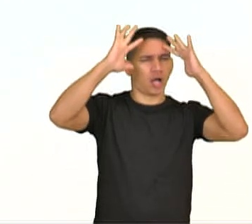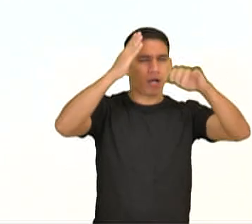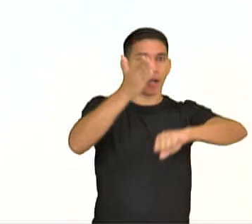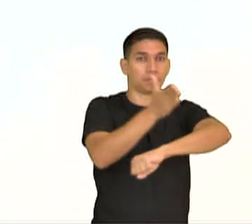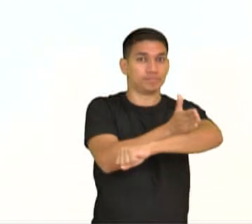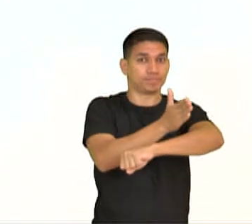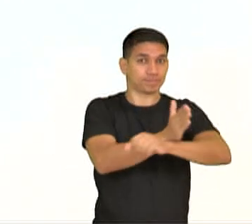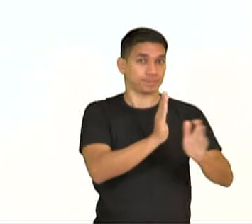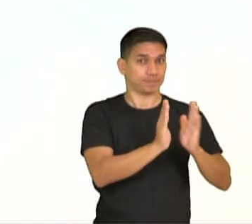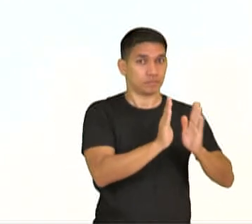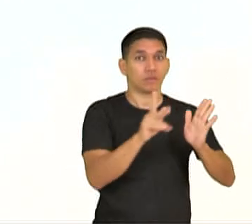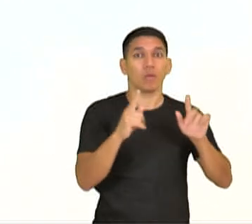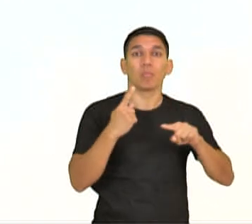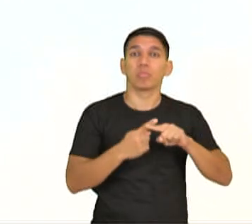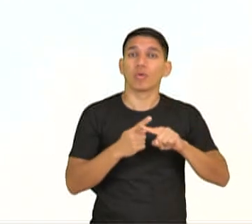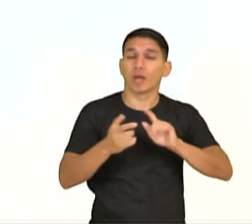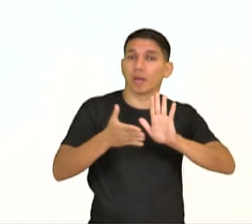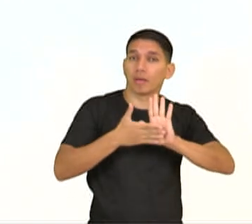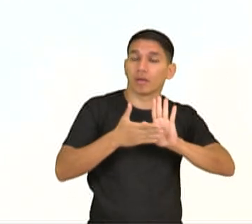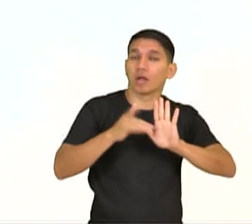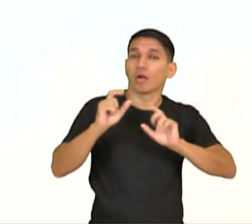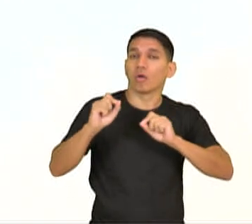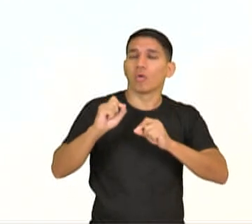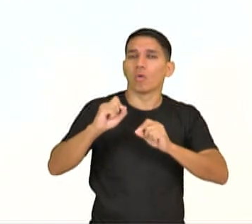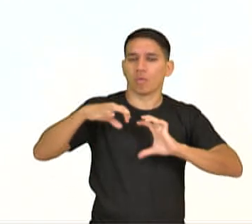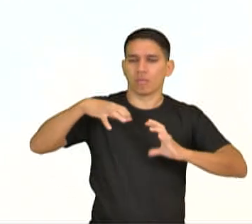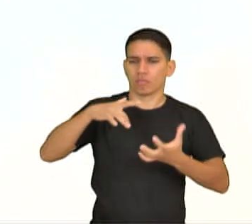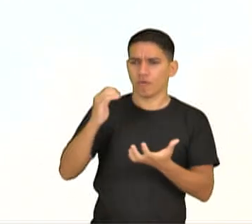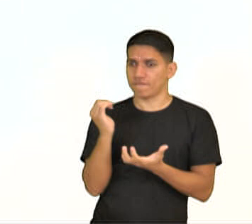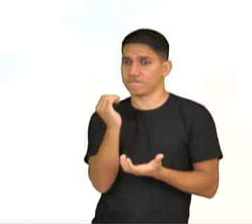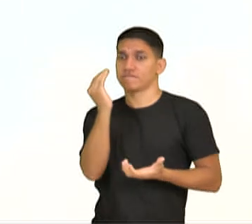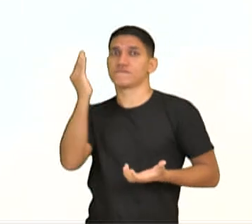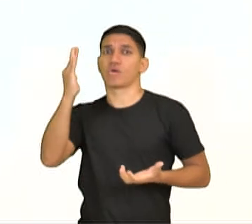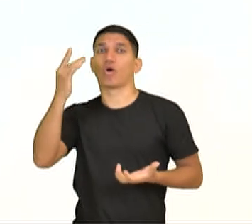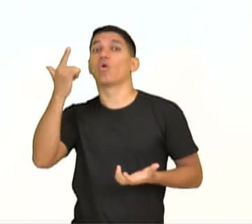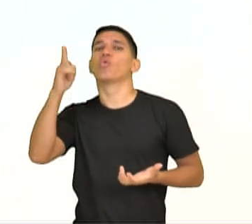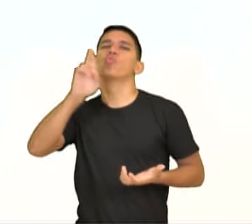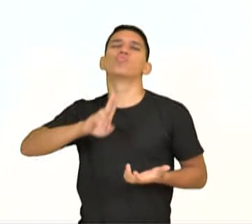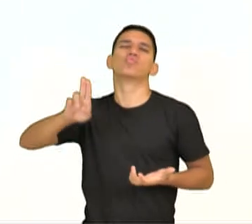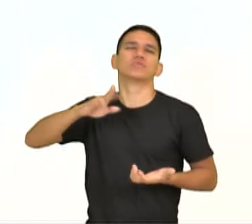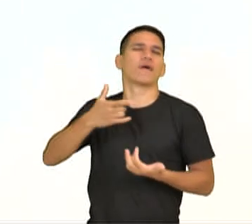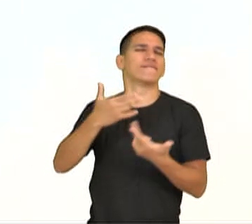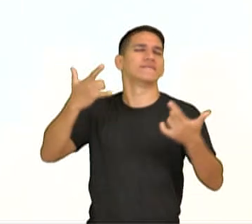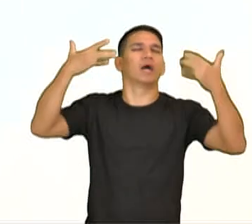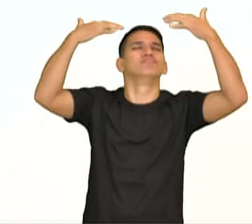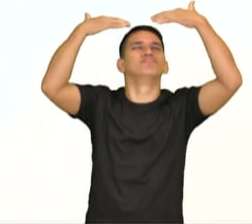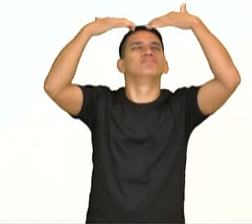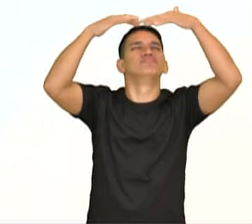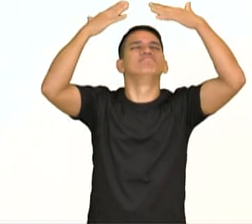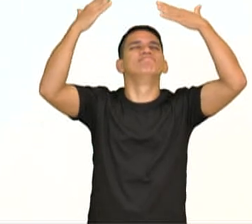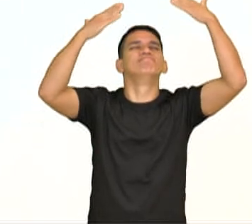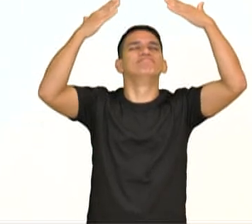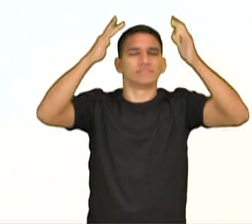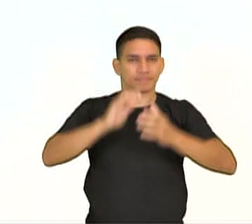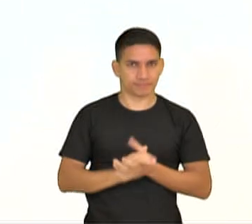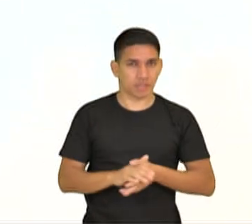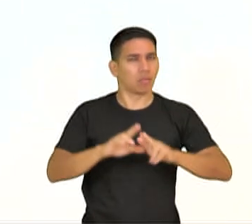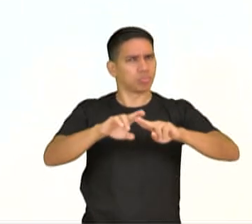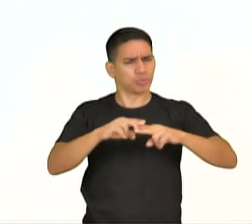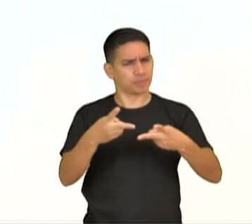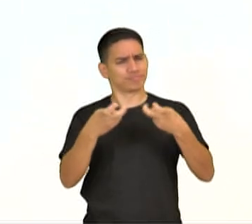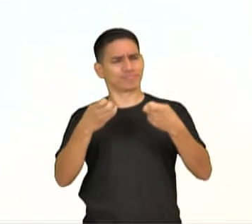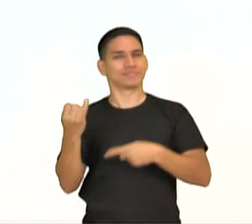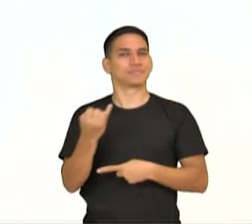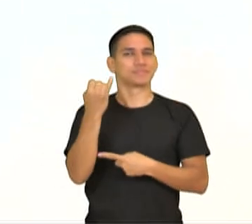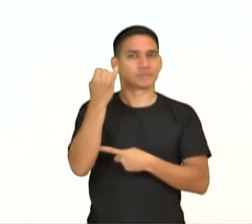medieval, pois a proposição de um mundo transcendental é utilizada em várias reflexões. Então nós vamos ver essa importância, né, que